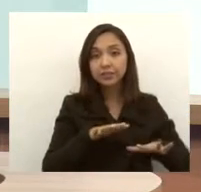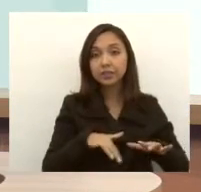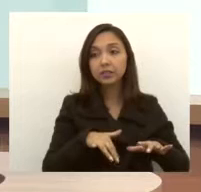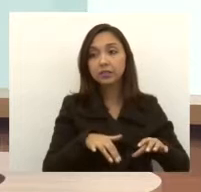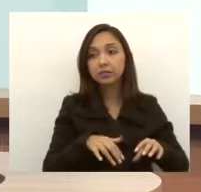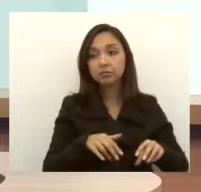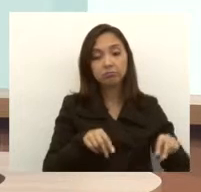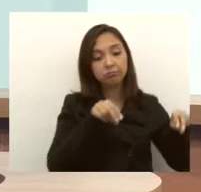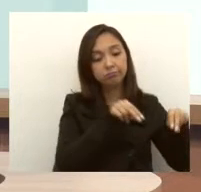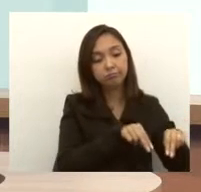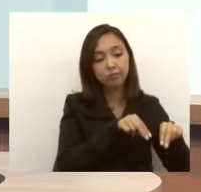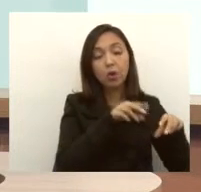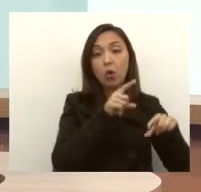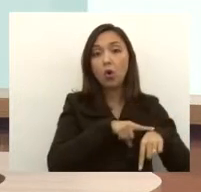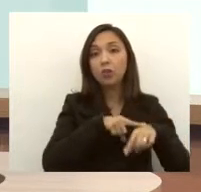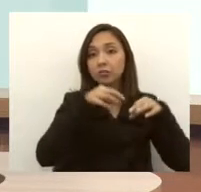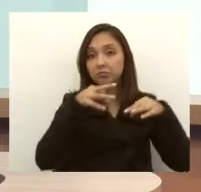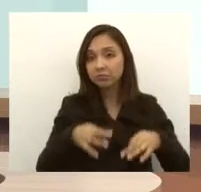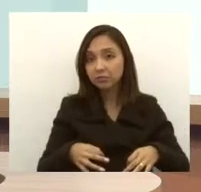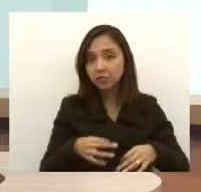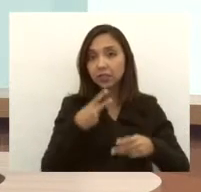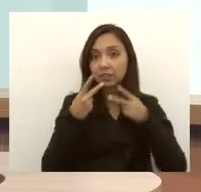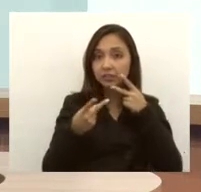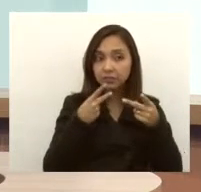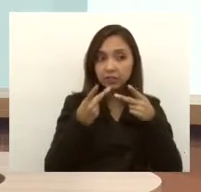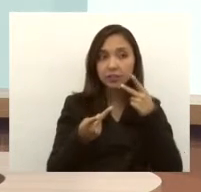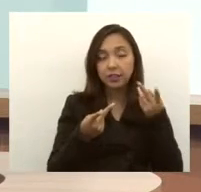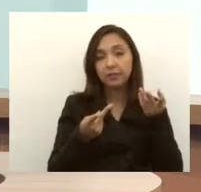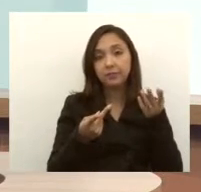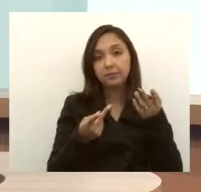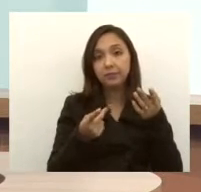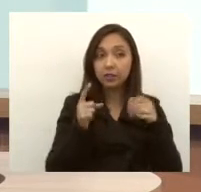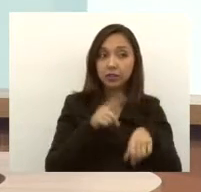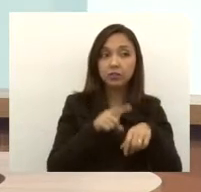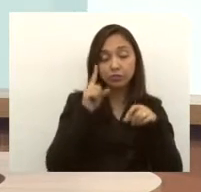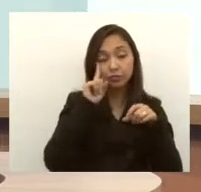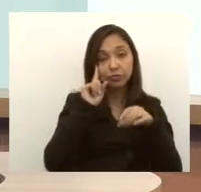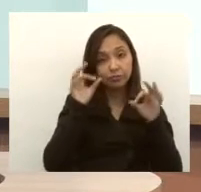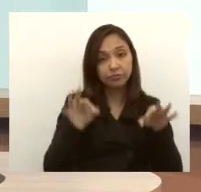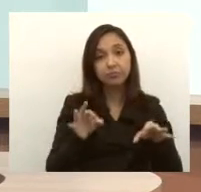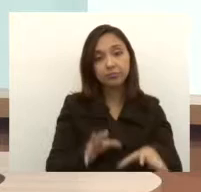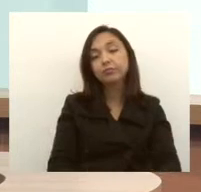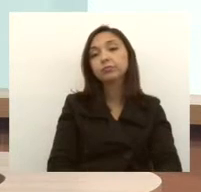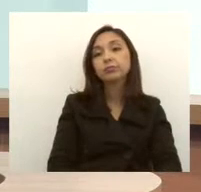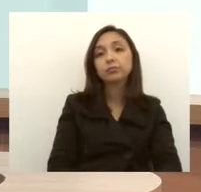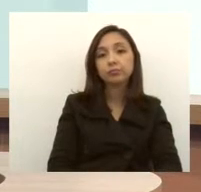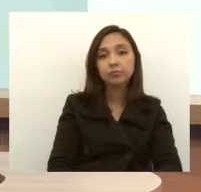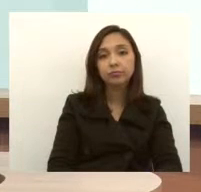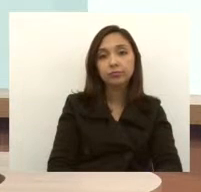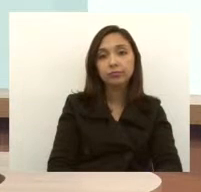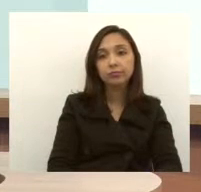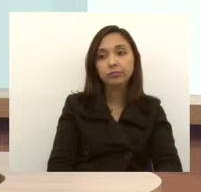ocupem no momento certo e na época ideal. Não é verdade, Tico?